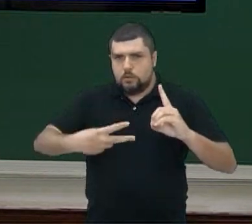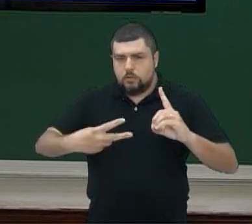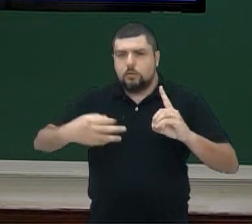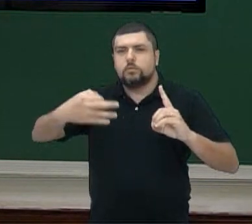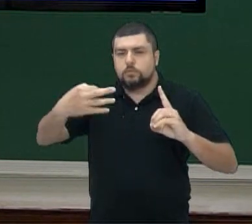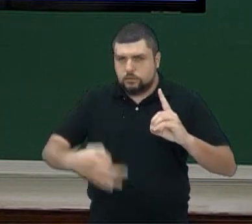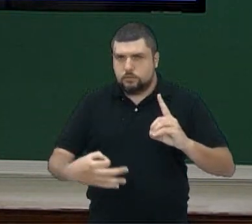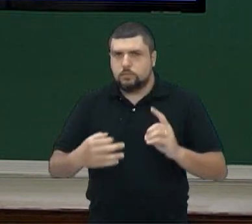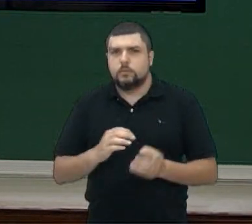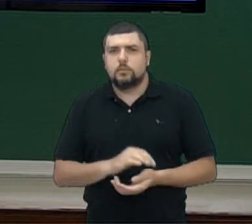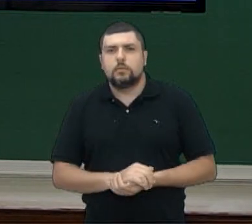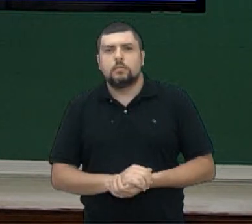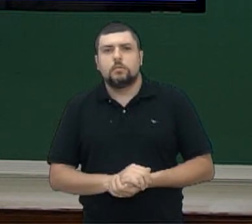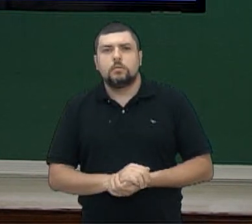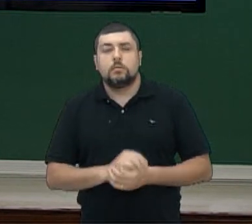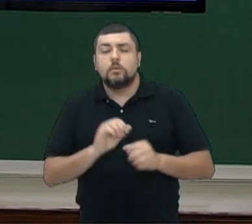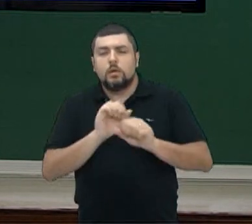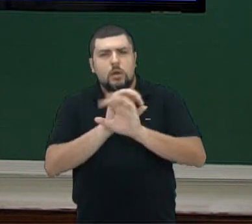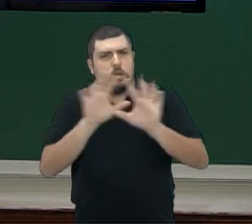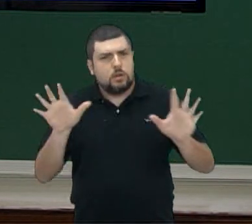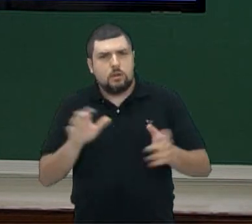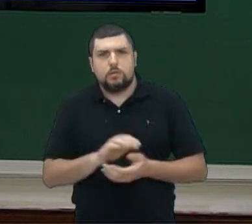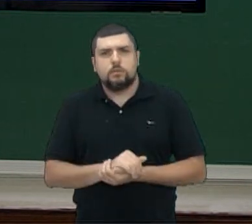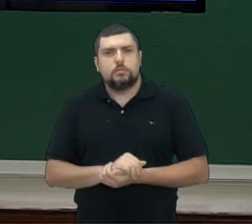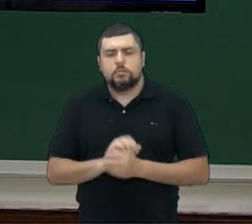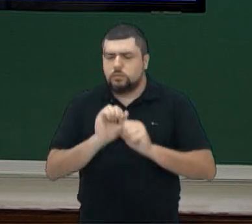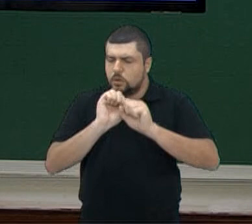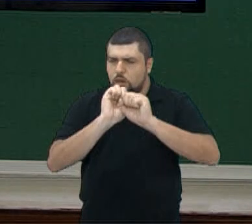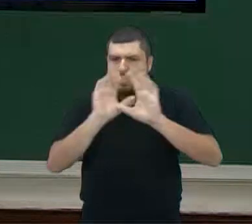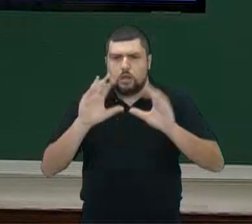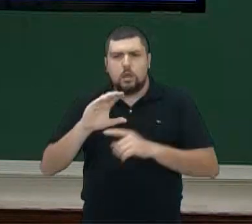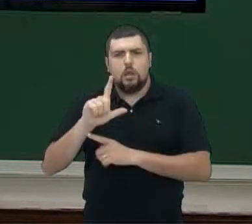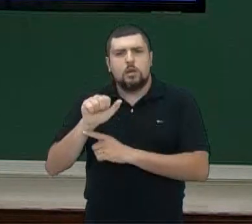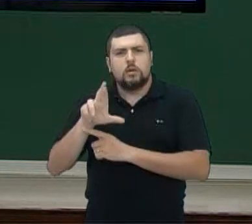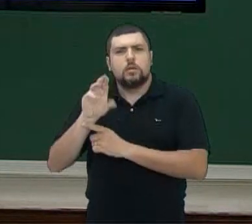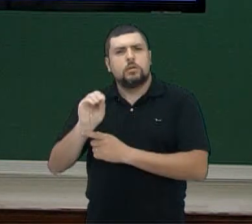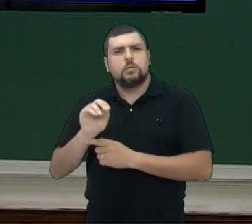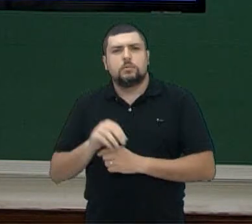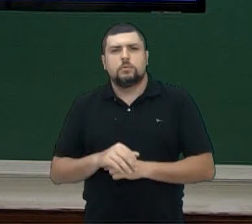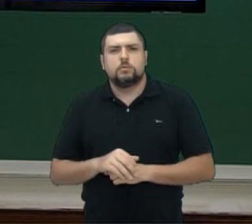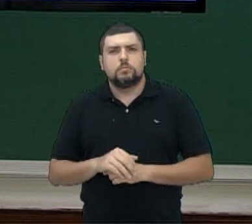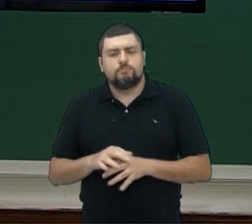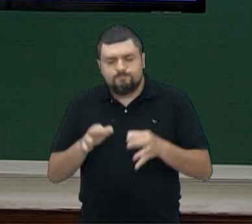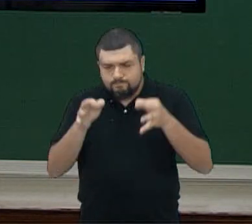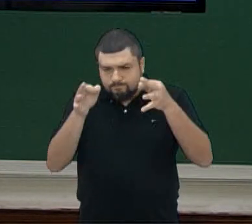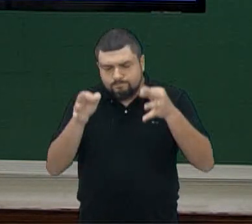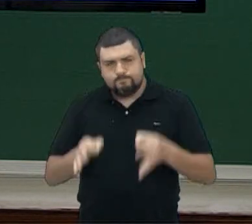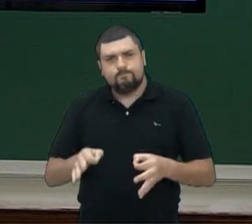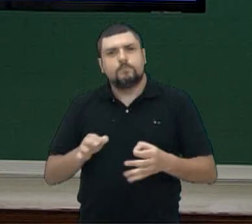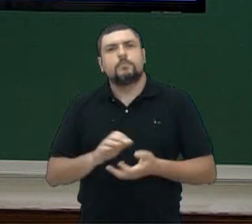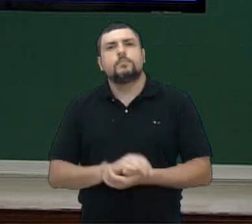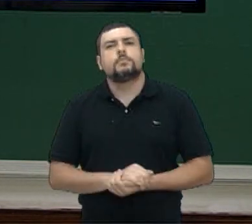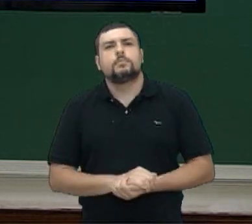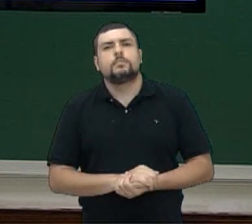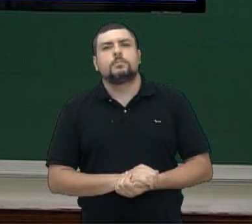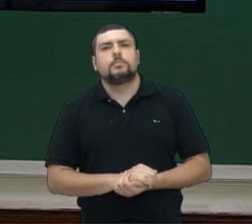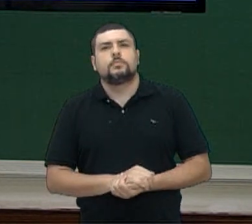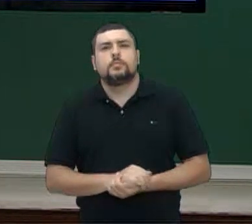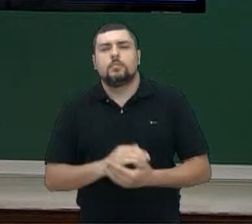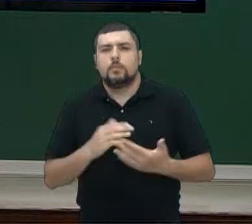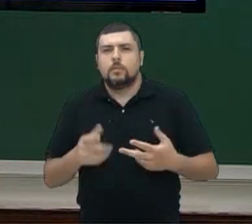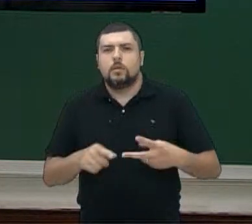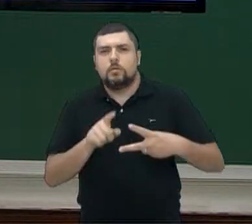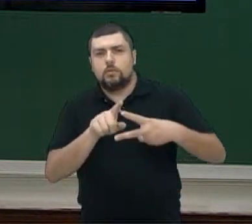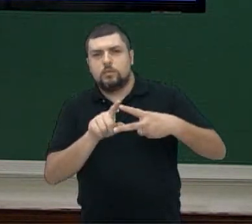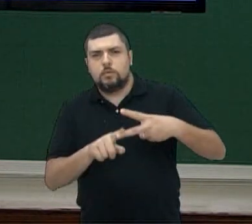sure, claro. Daí você tem of course, é claro. Absolutely, absolutamente. Ok? Então elas são